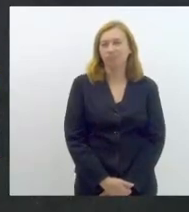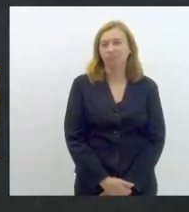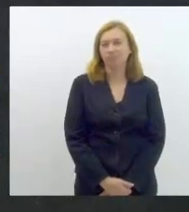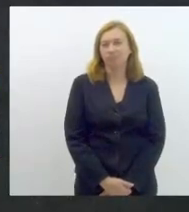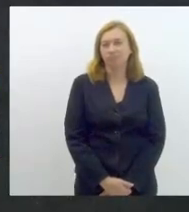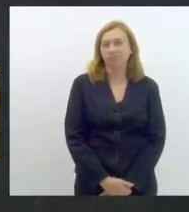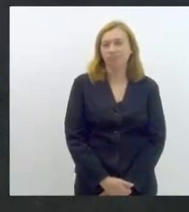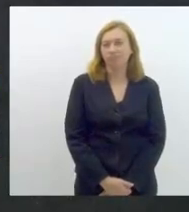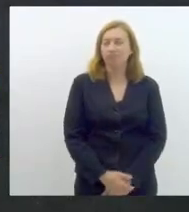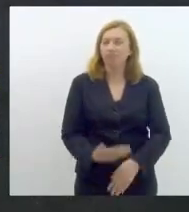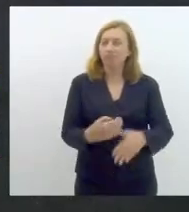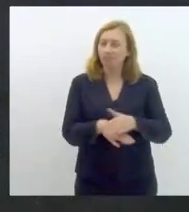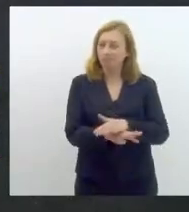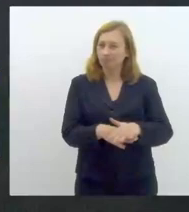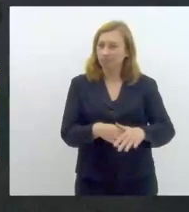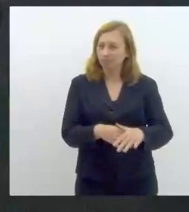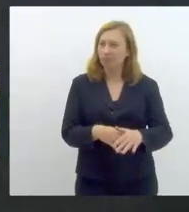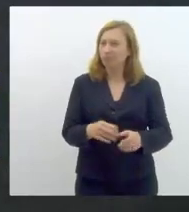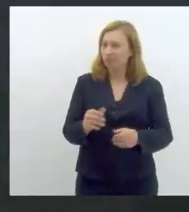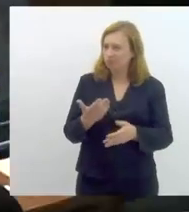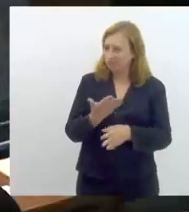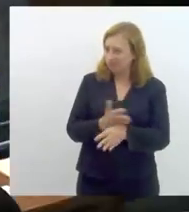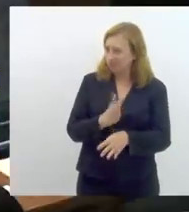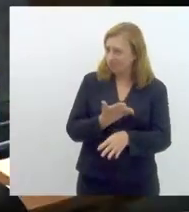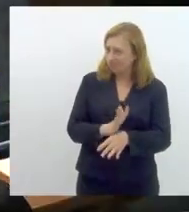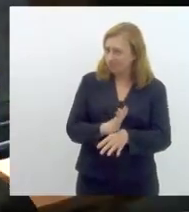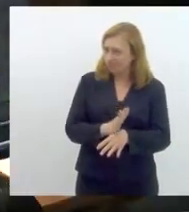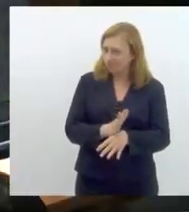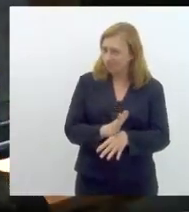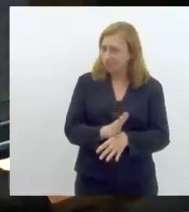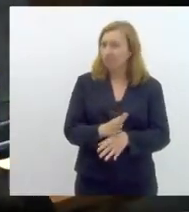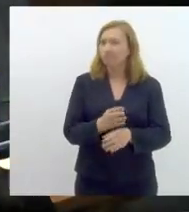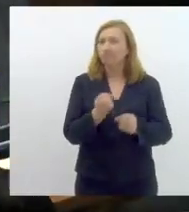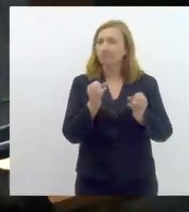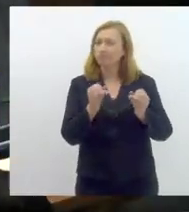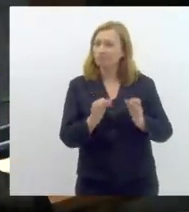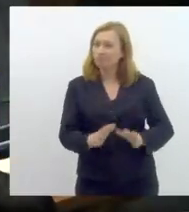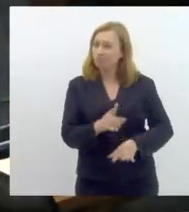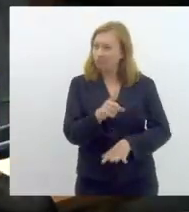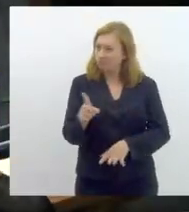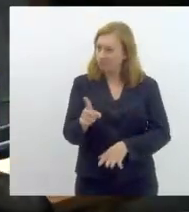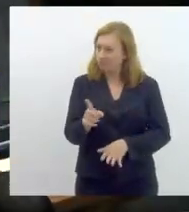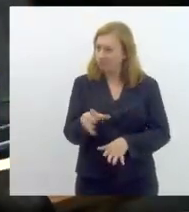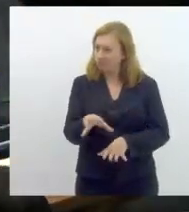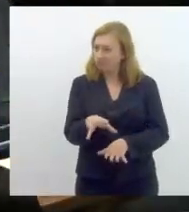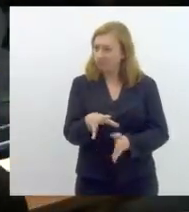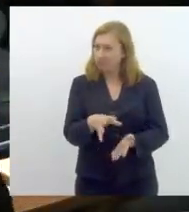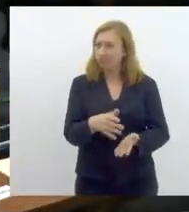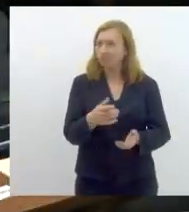se acostumar, vamos fazer um ensaio? Eu dou a dinâmica, é só um ensaio, hein?